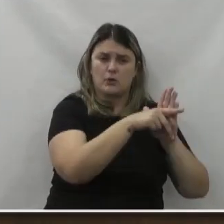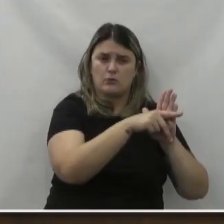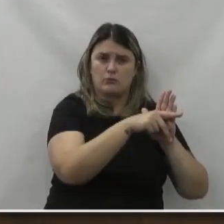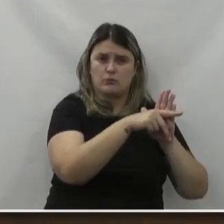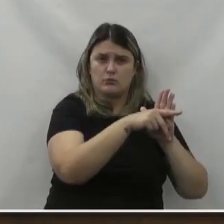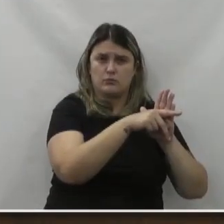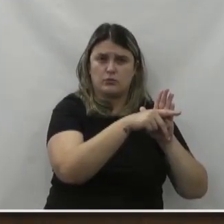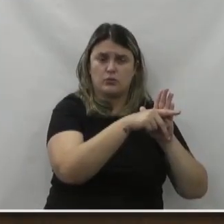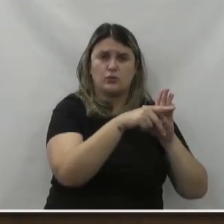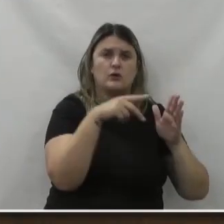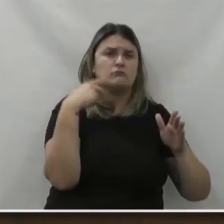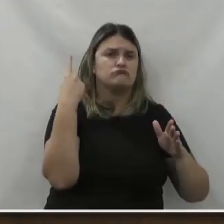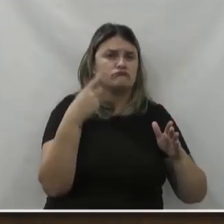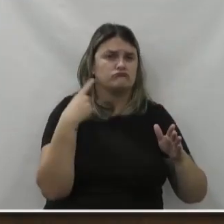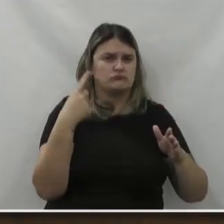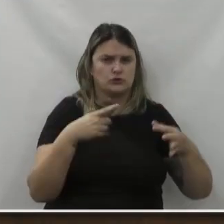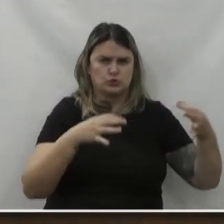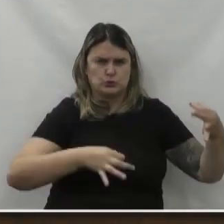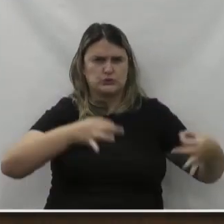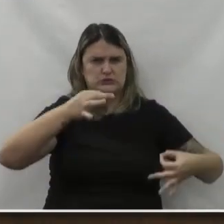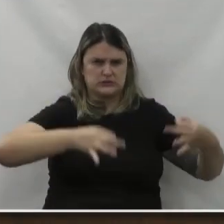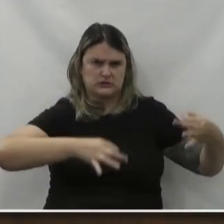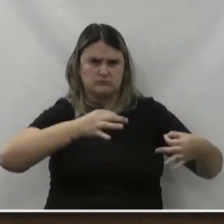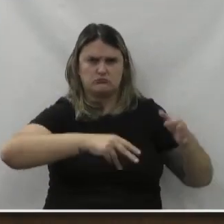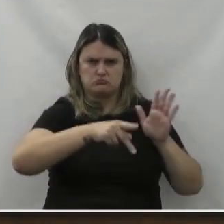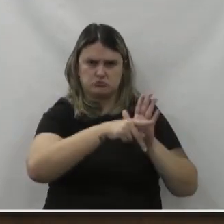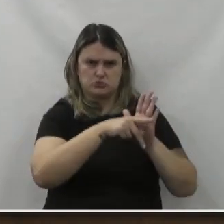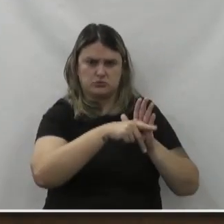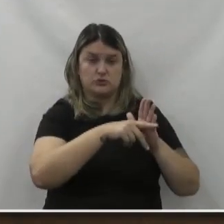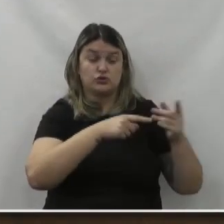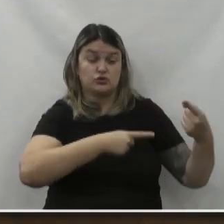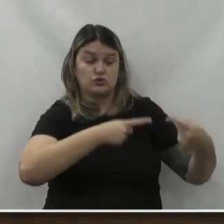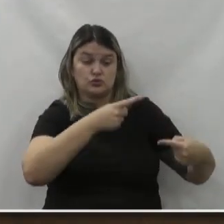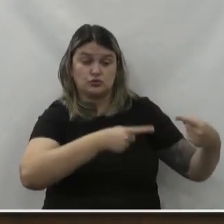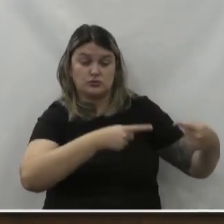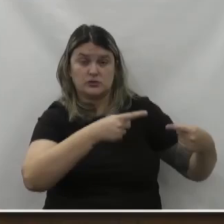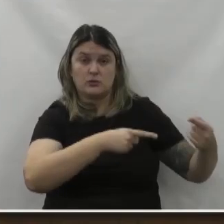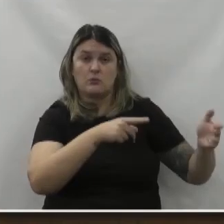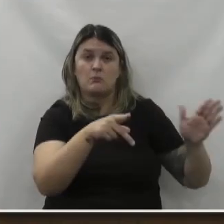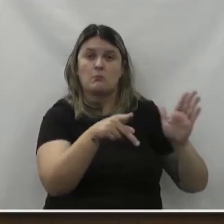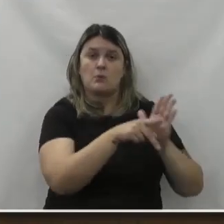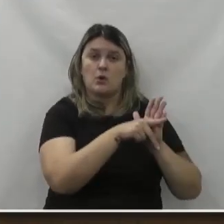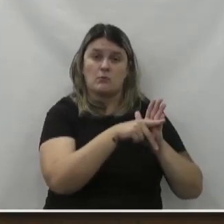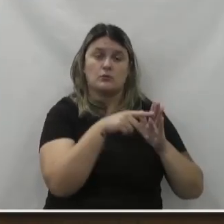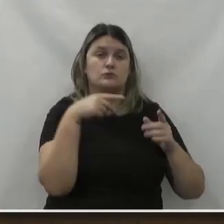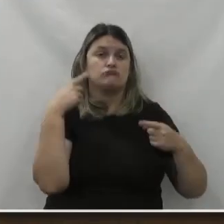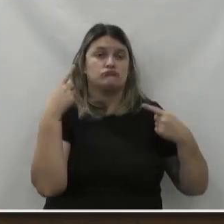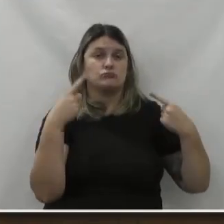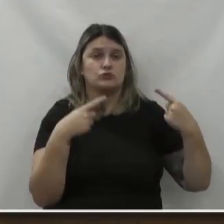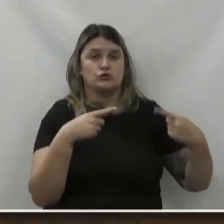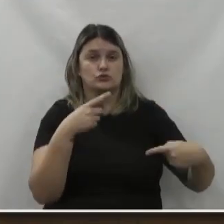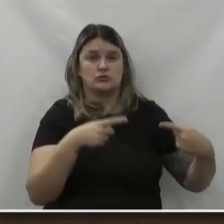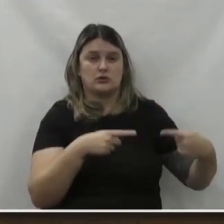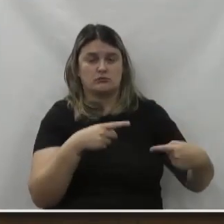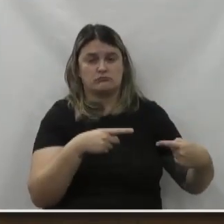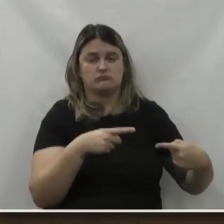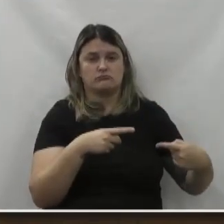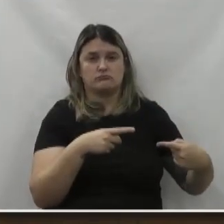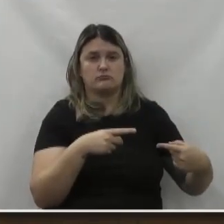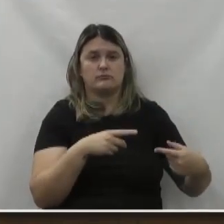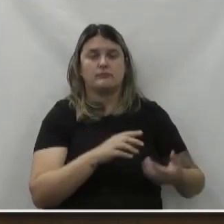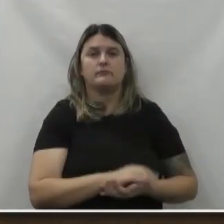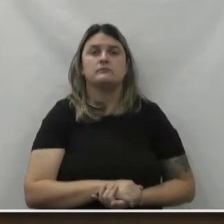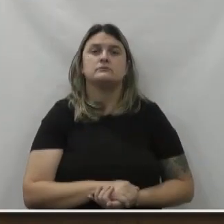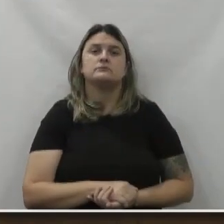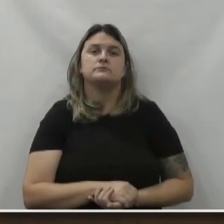Poder Judiciário e as decisões ou discussões devem ser conduzidas no tribunal